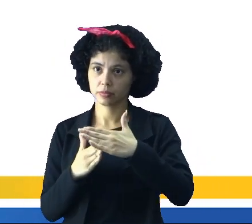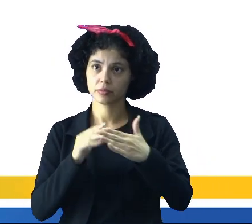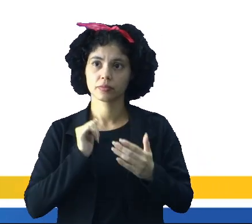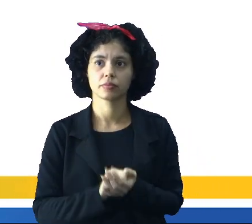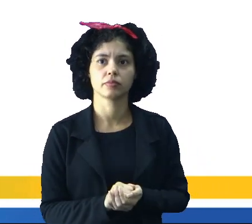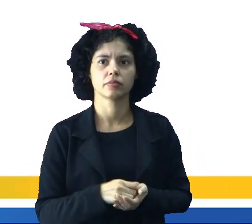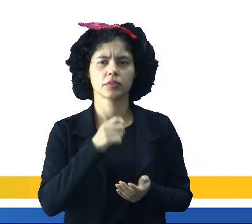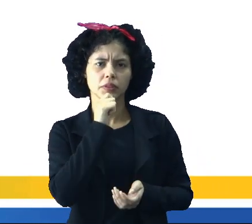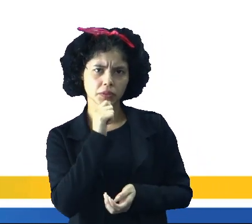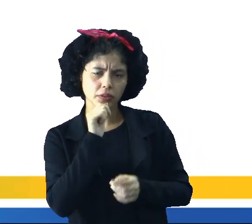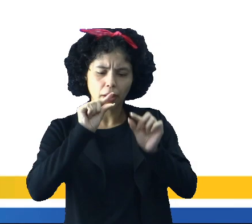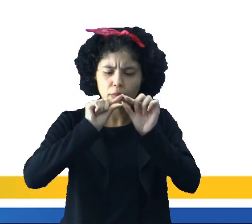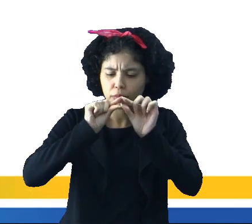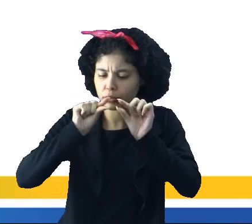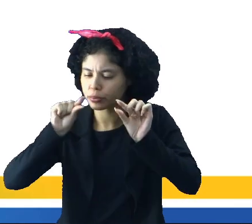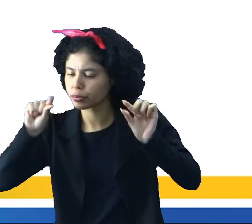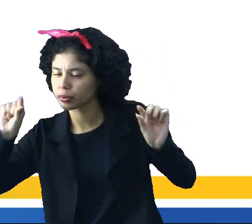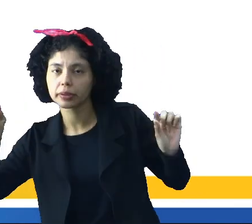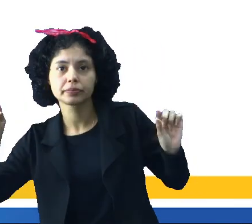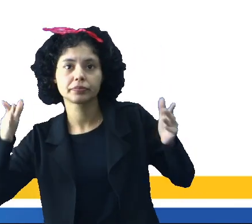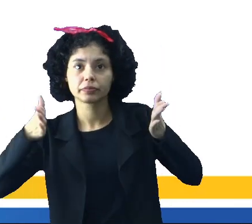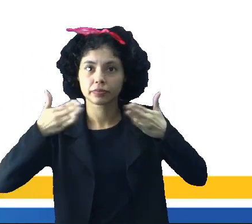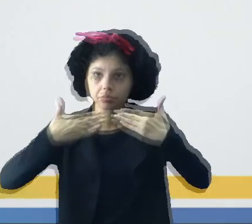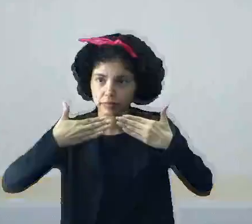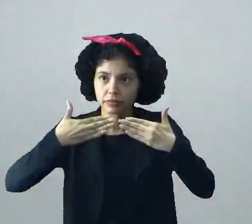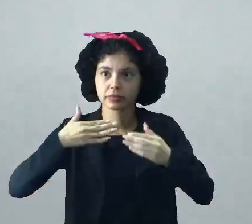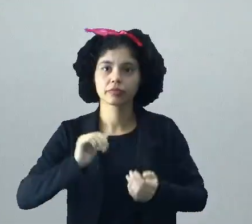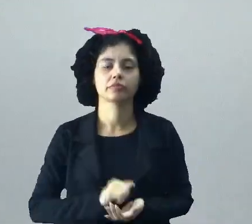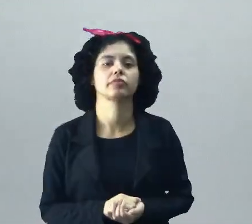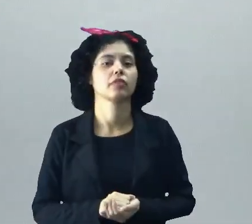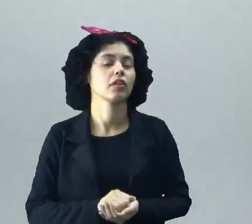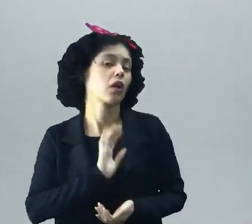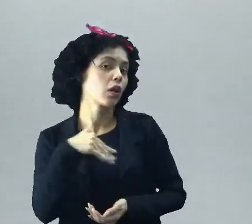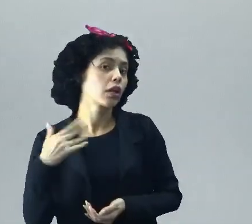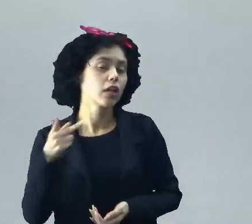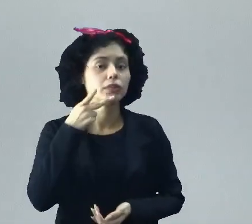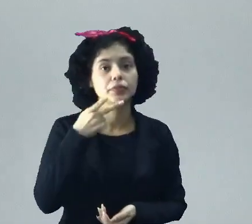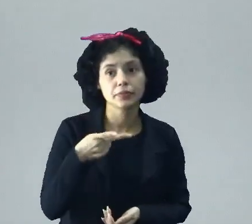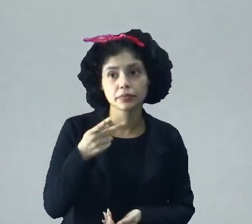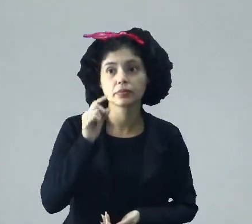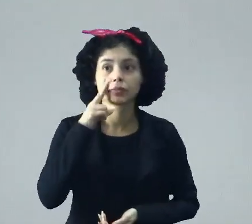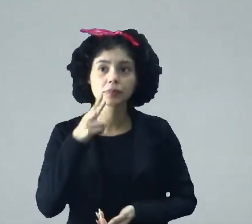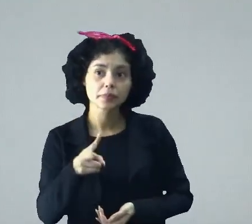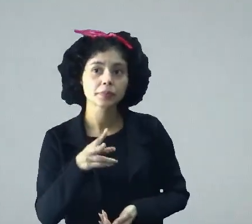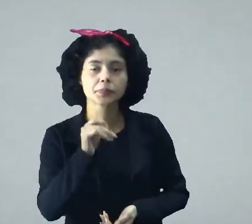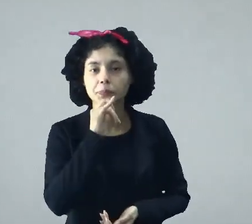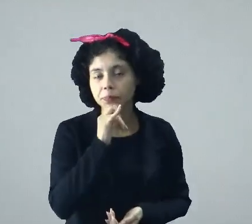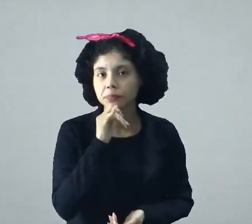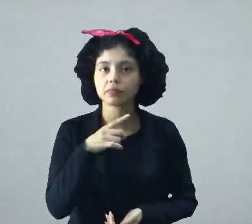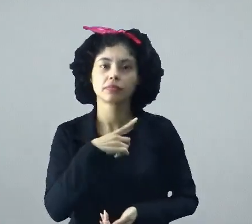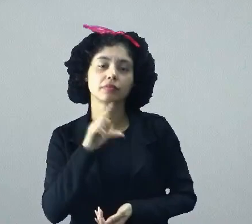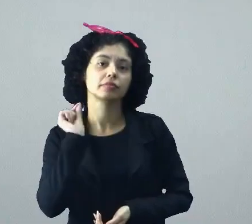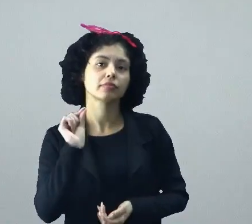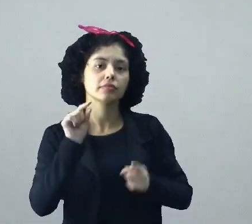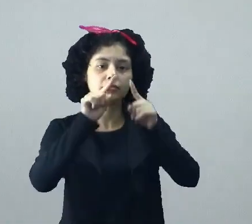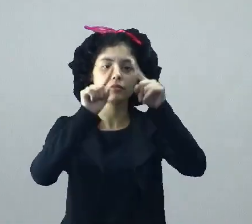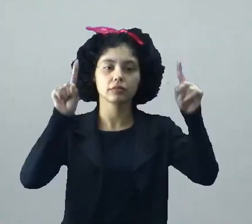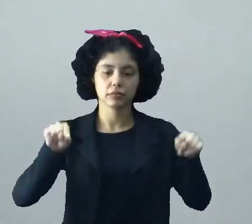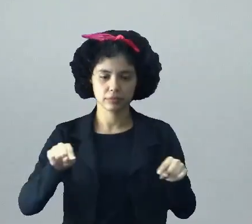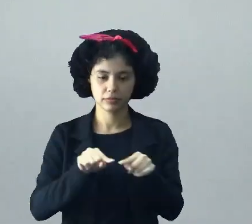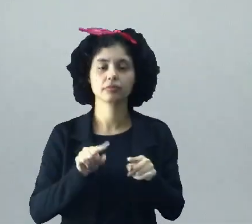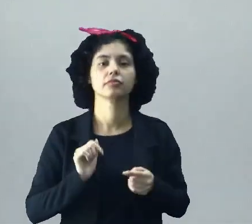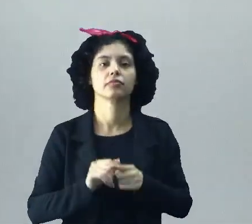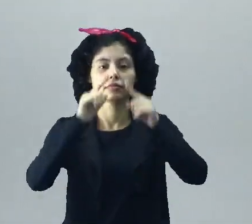limitada por uma linha poligonal fechada. Então, quando a gente vê isso, um exemplo, nós temos aí um